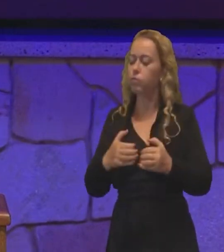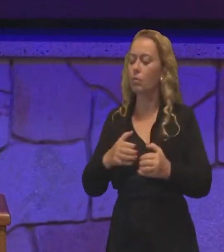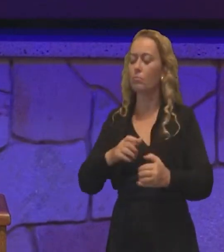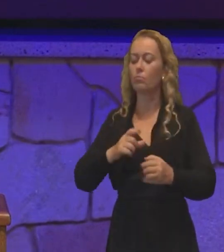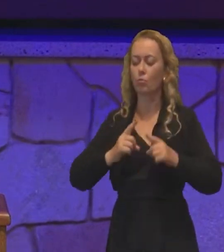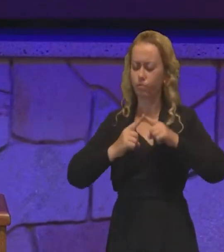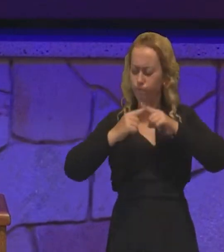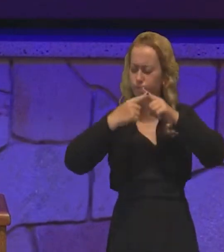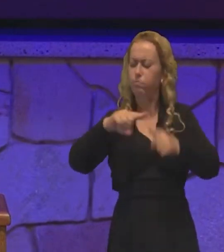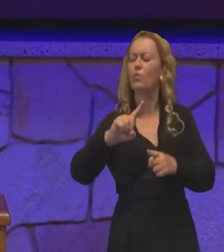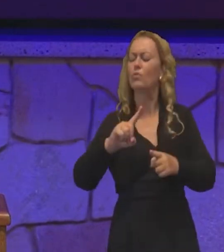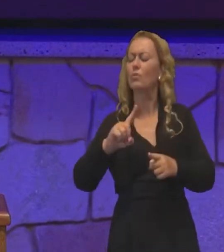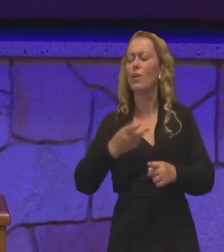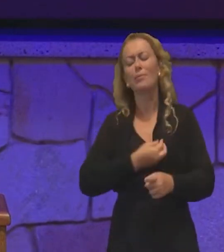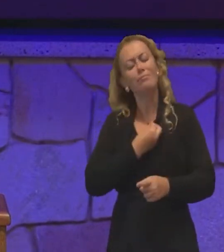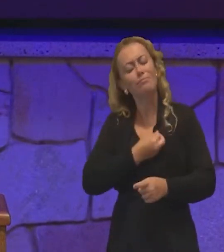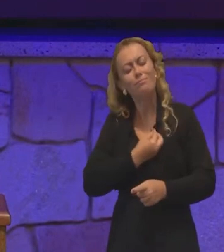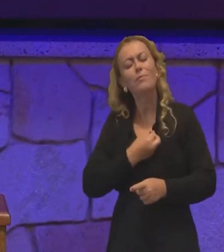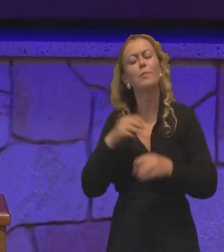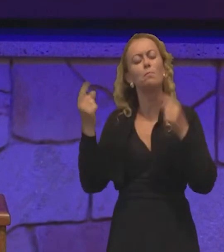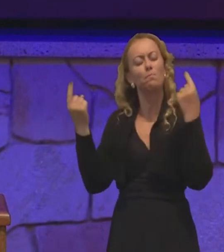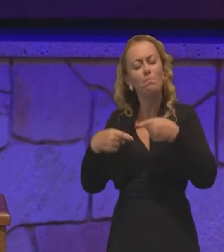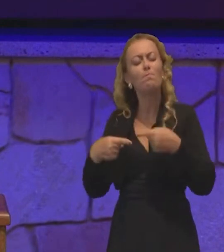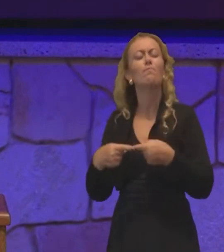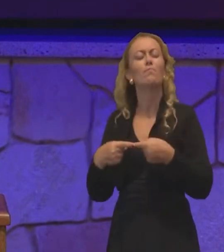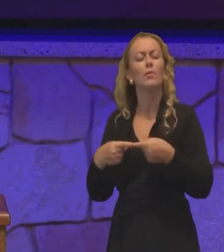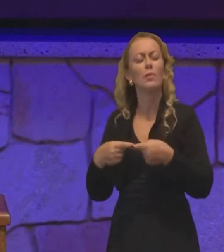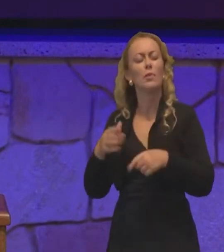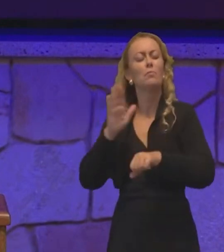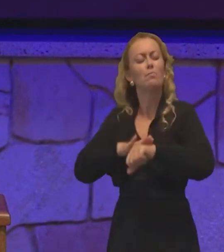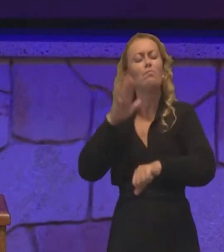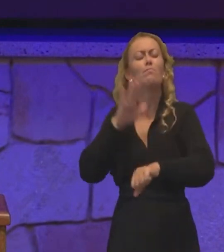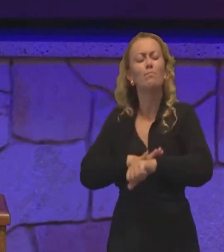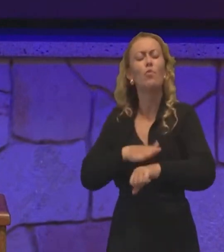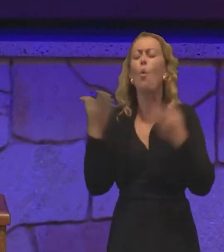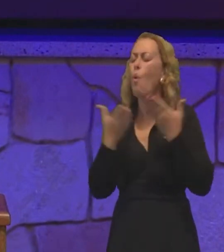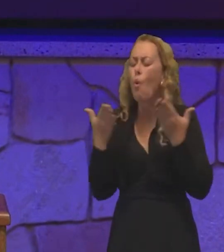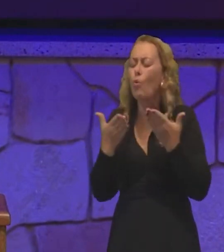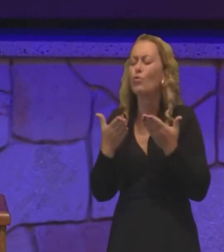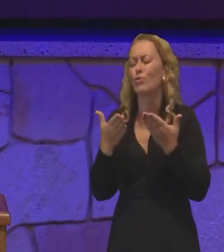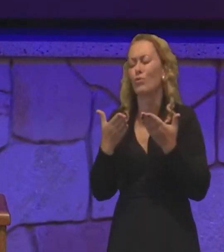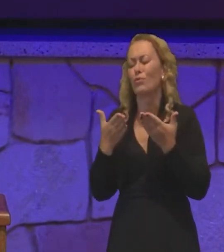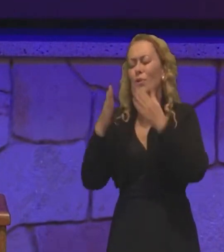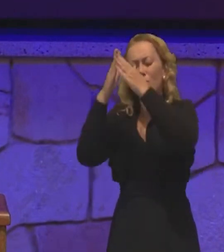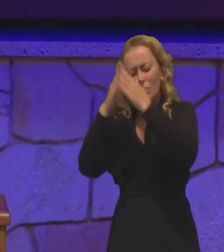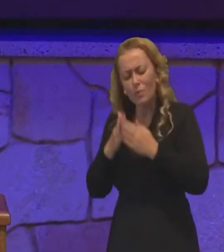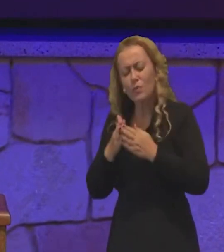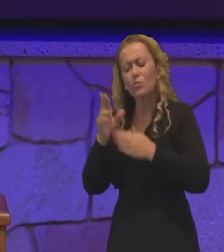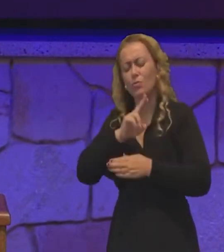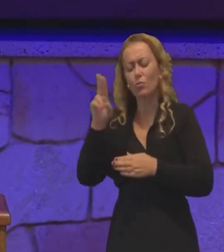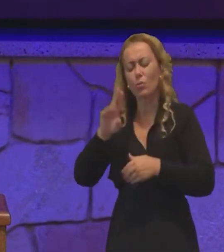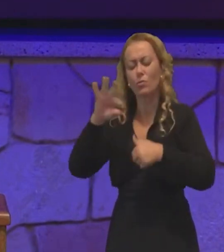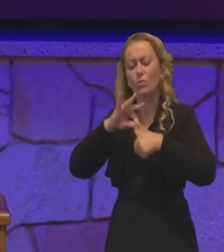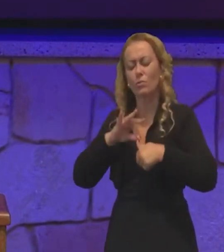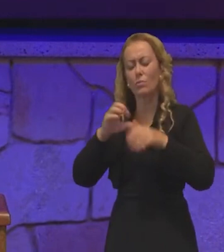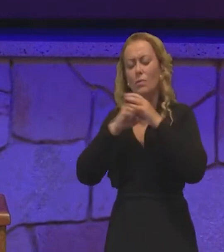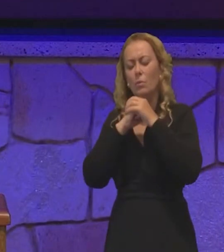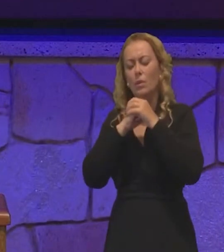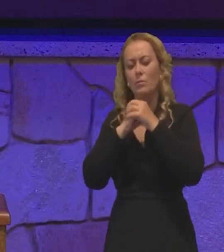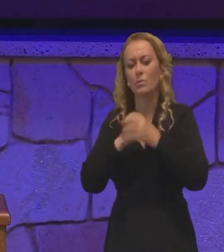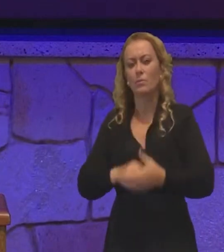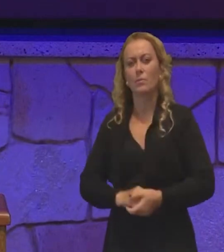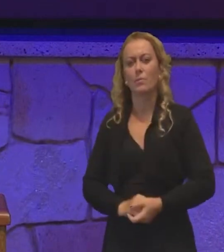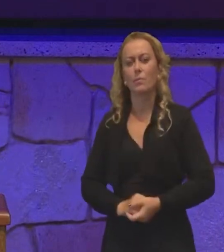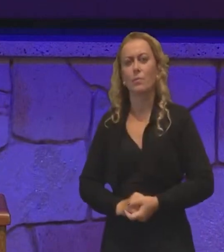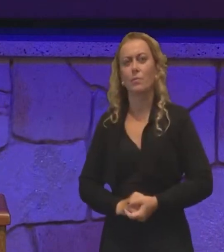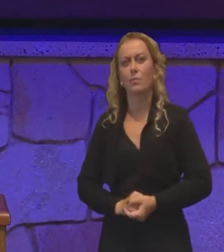desafios, pelos quais nós estamos enfrentando no tempo que se chama hoje. Assim nós te pedimos em nome de Jesus. Amém.